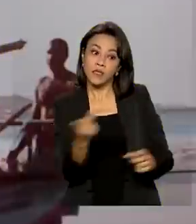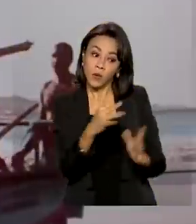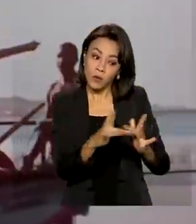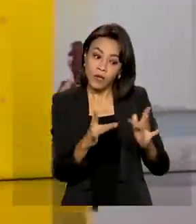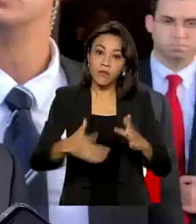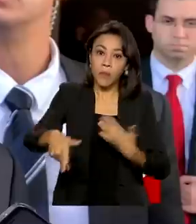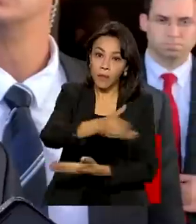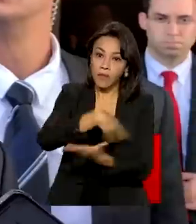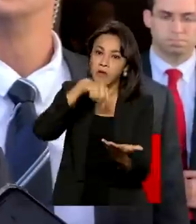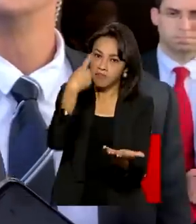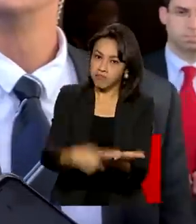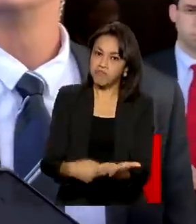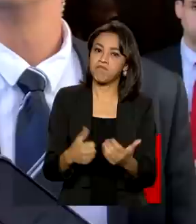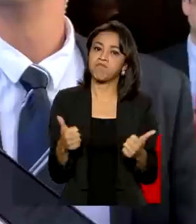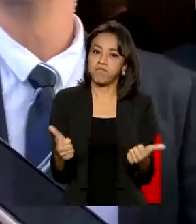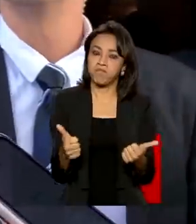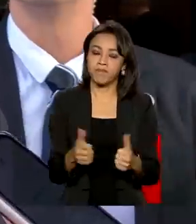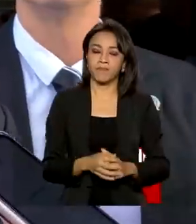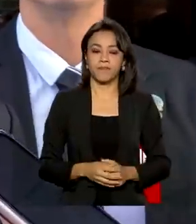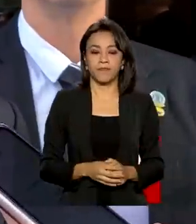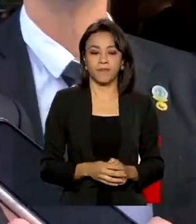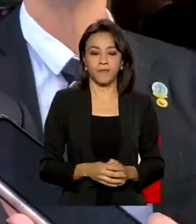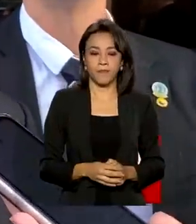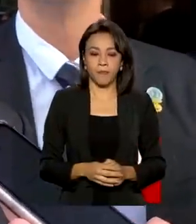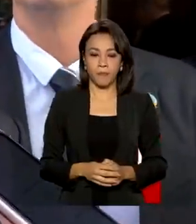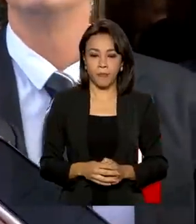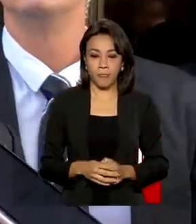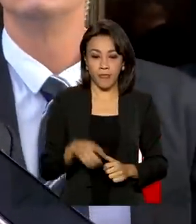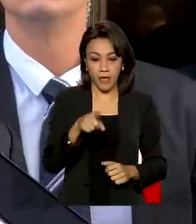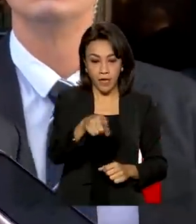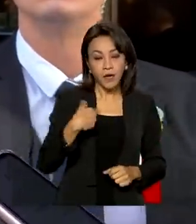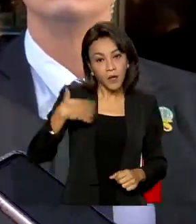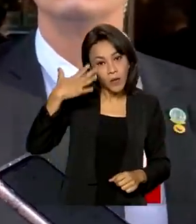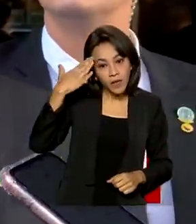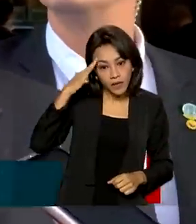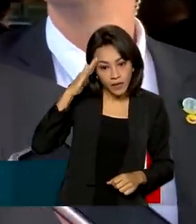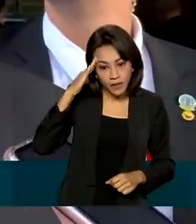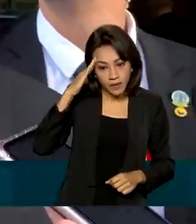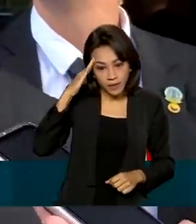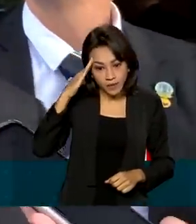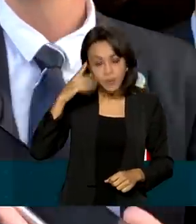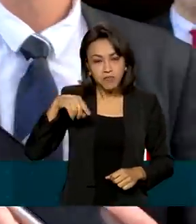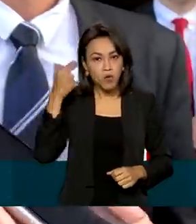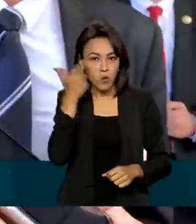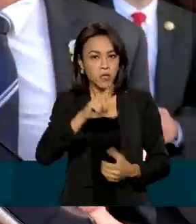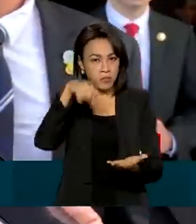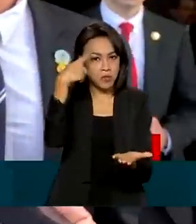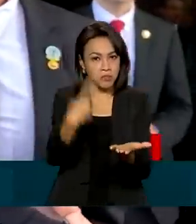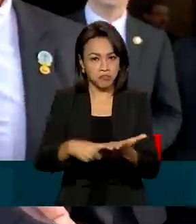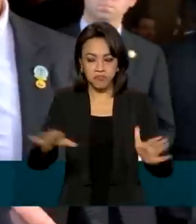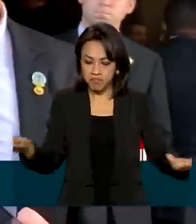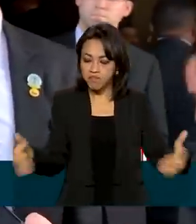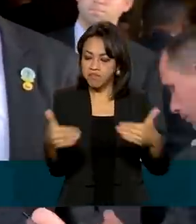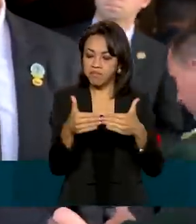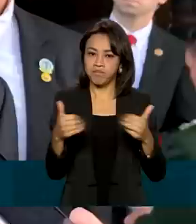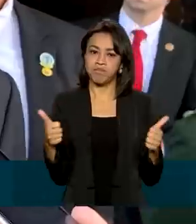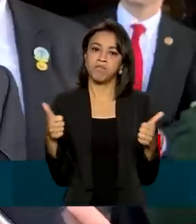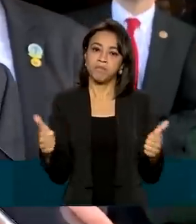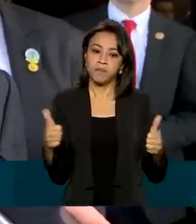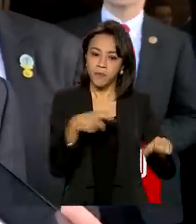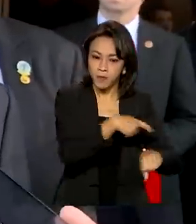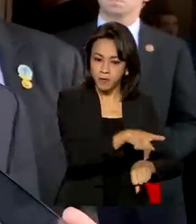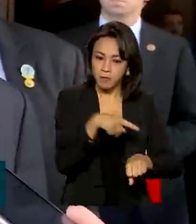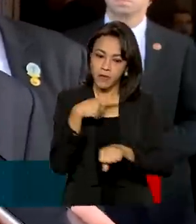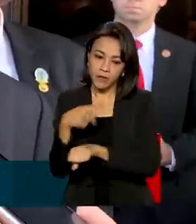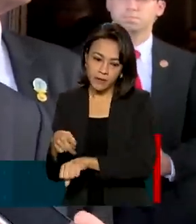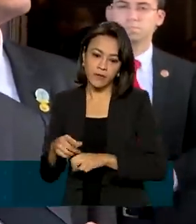consolidou. O relacionamento, na minha entender, mais do que reto, se consolidou. Com toda certeza